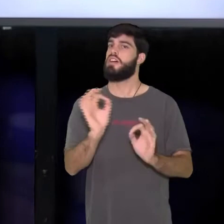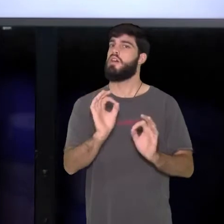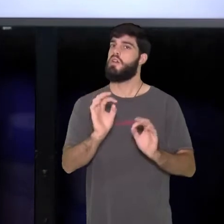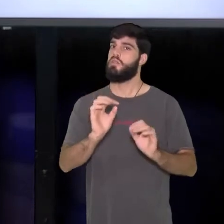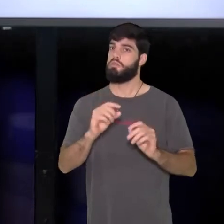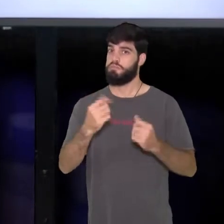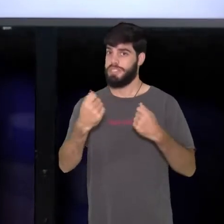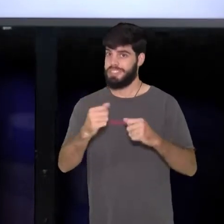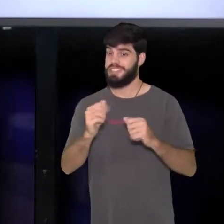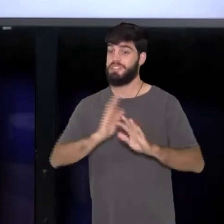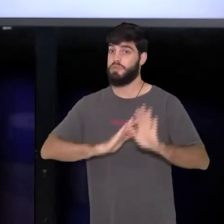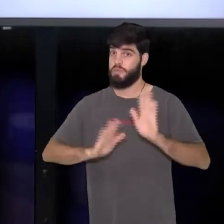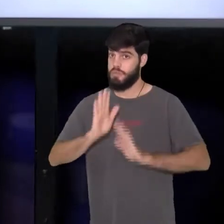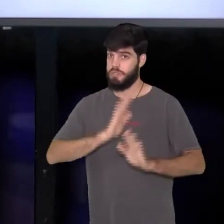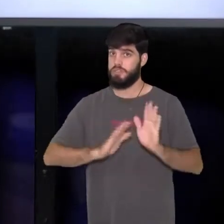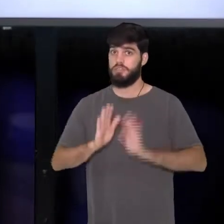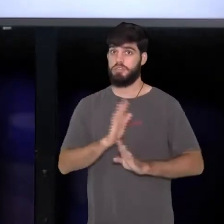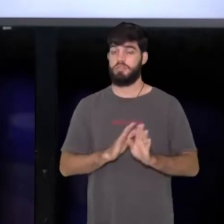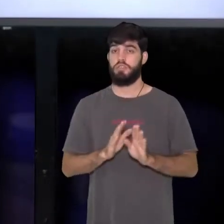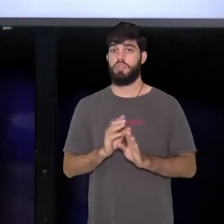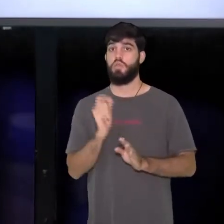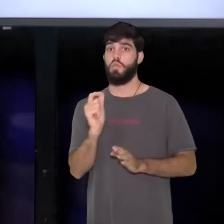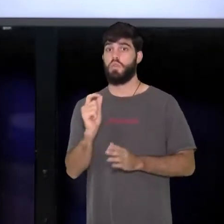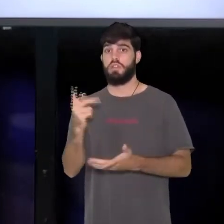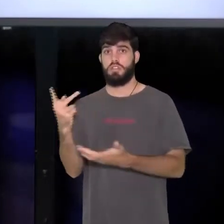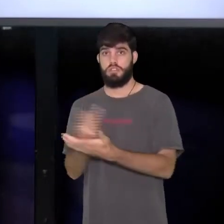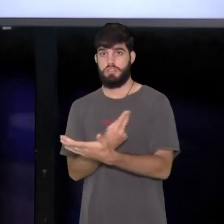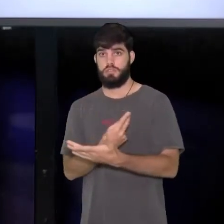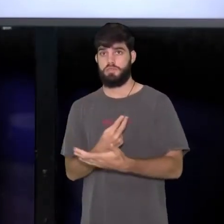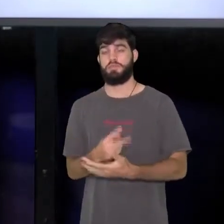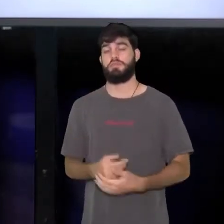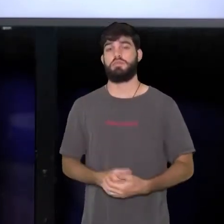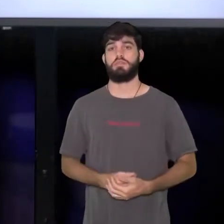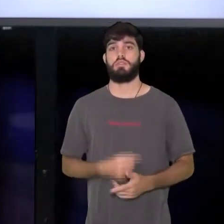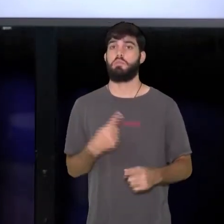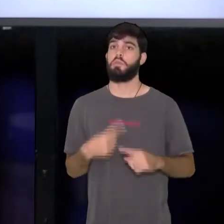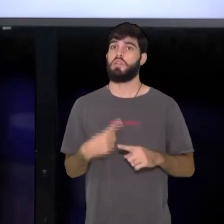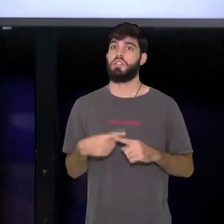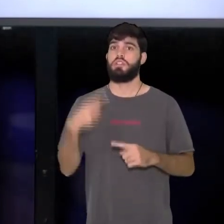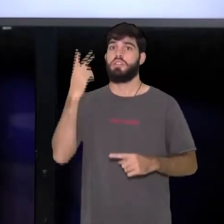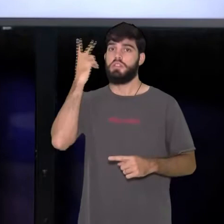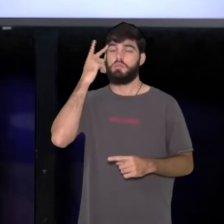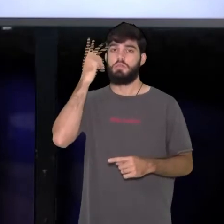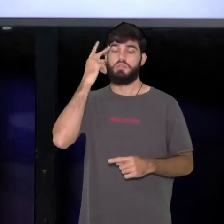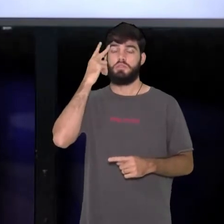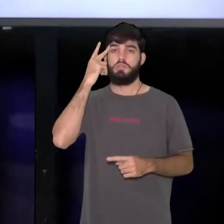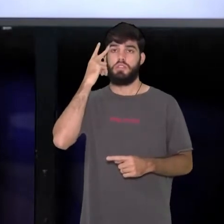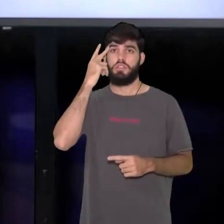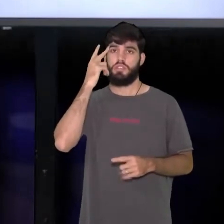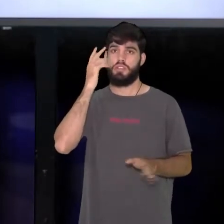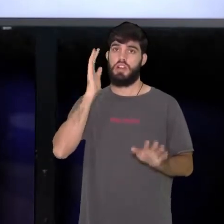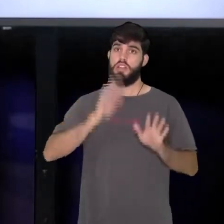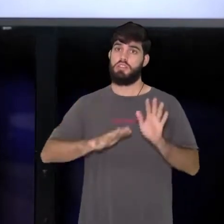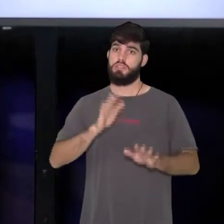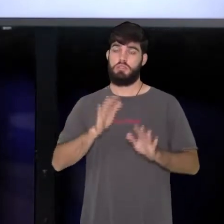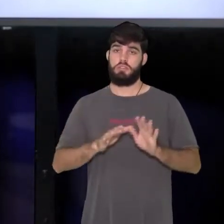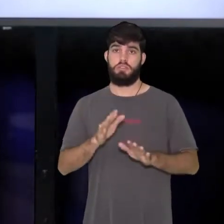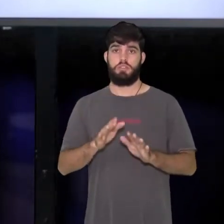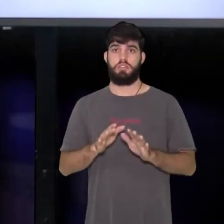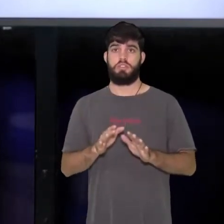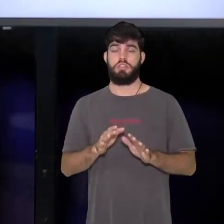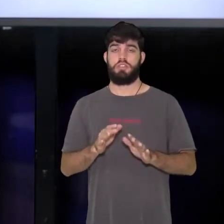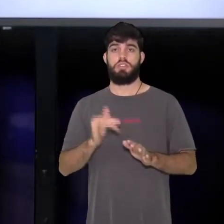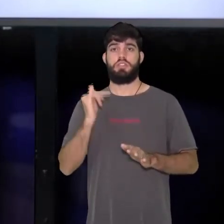ligados quando você tiver que marcar aquilo que é errado, aquilo que é inadequado, porque geralmente o enunciado não vai trazer